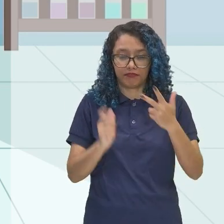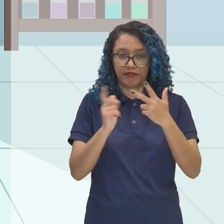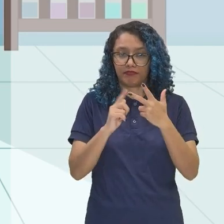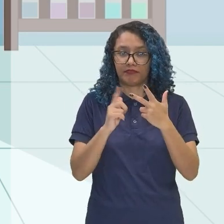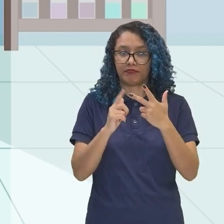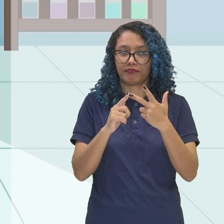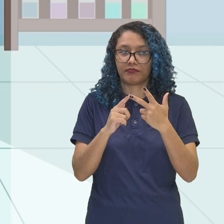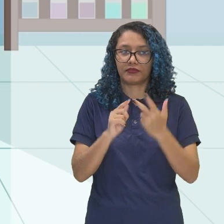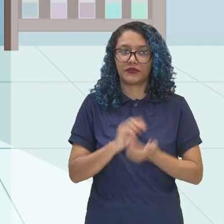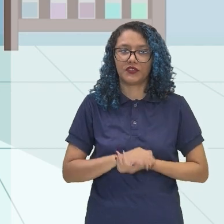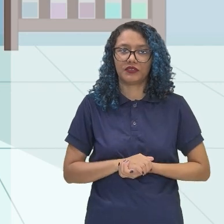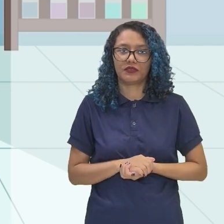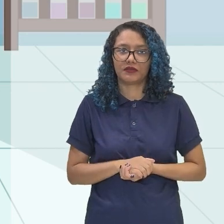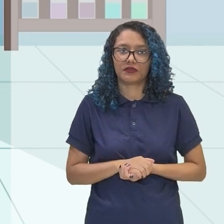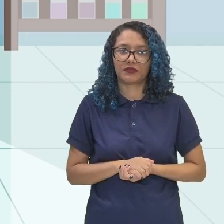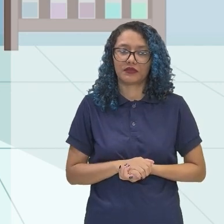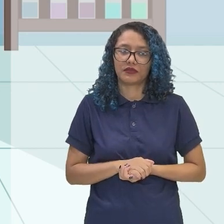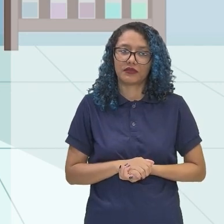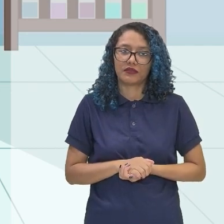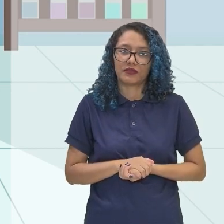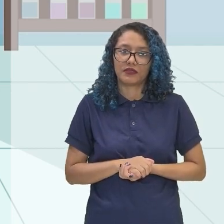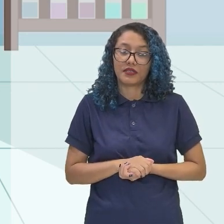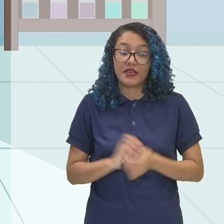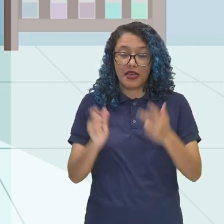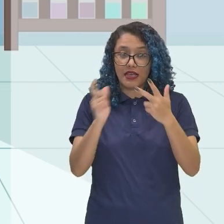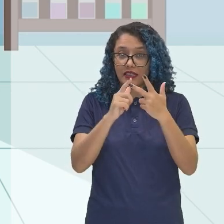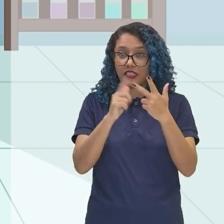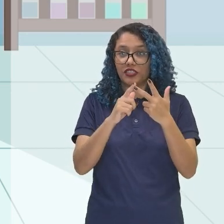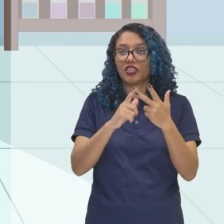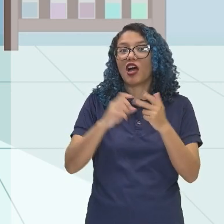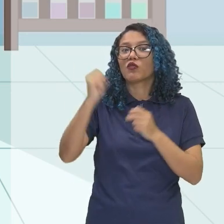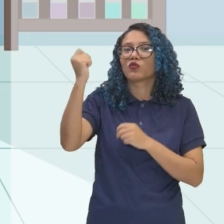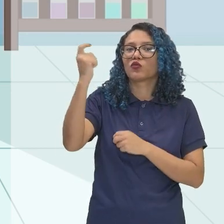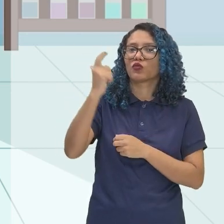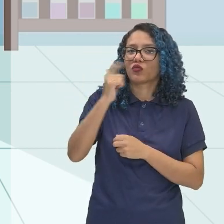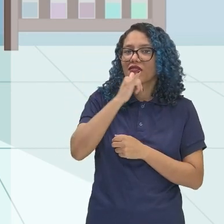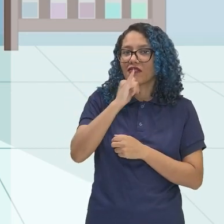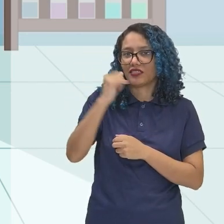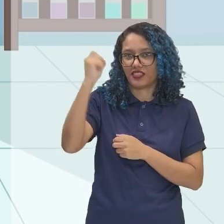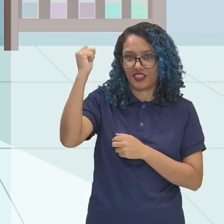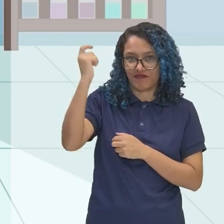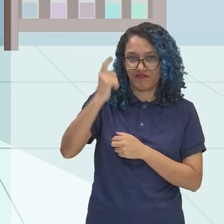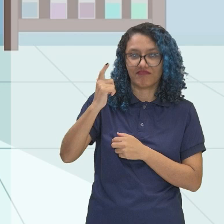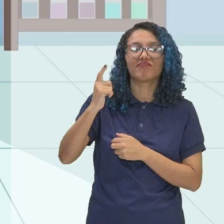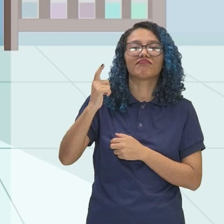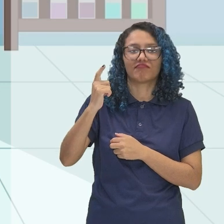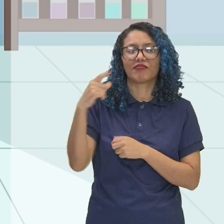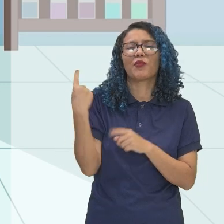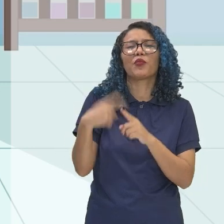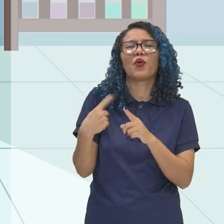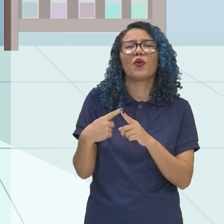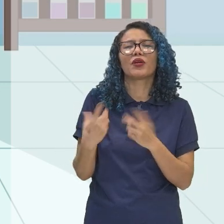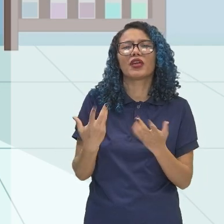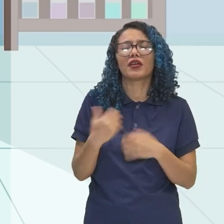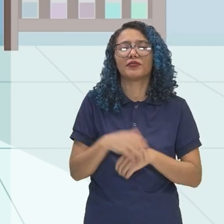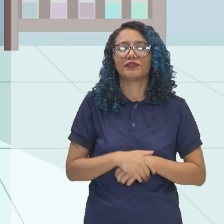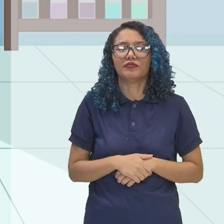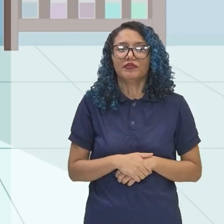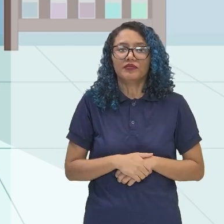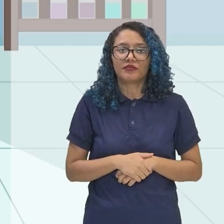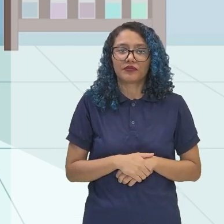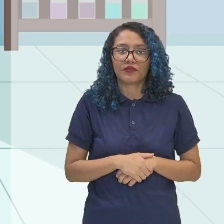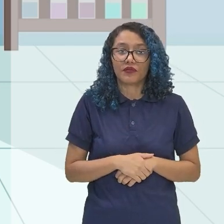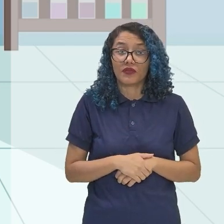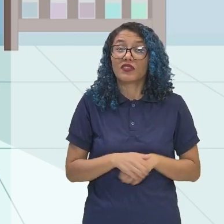energia eólica, é a energia solar. Por quê? Porque ela está se utilizando muito devido